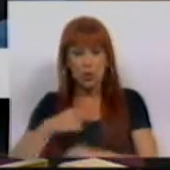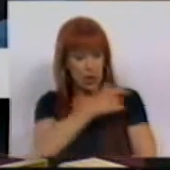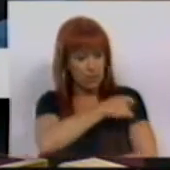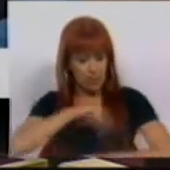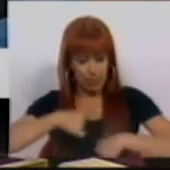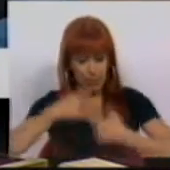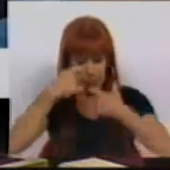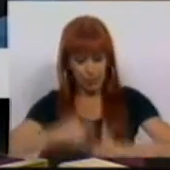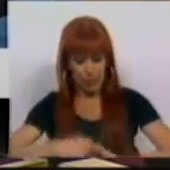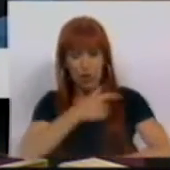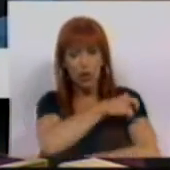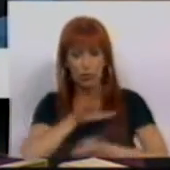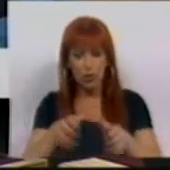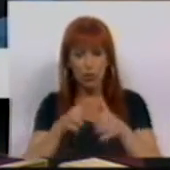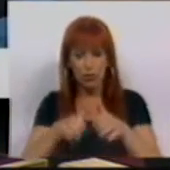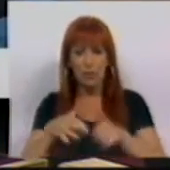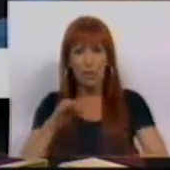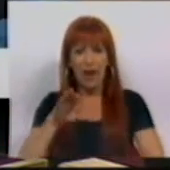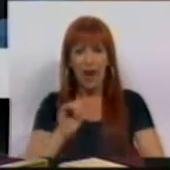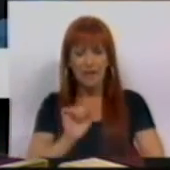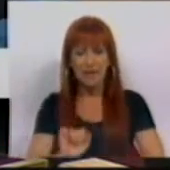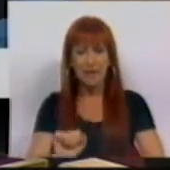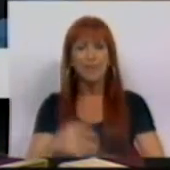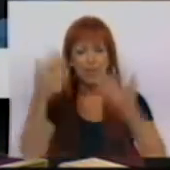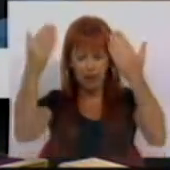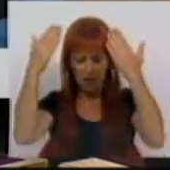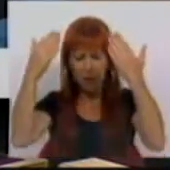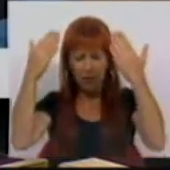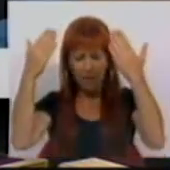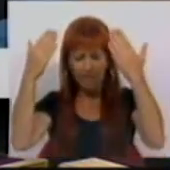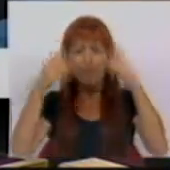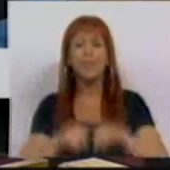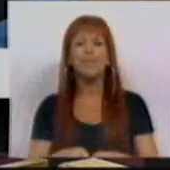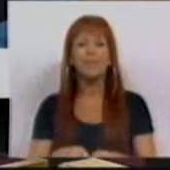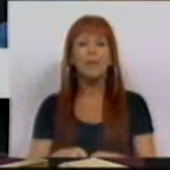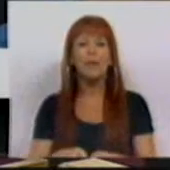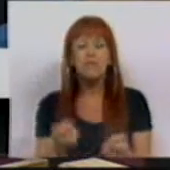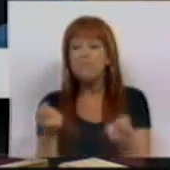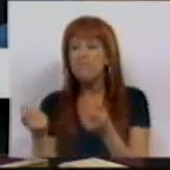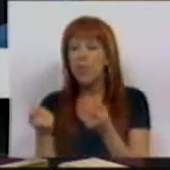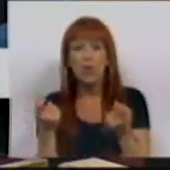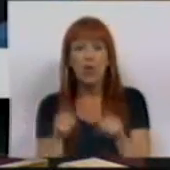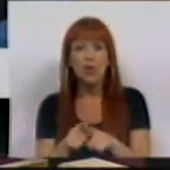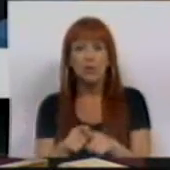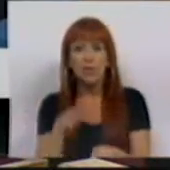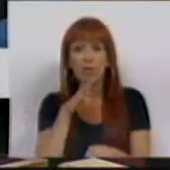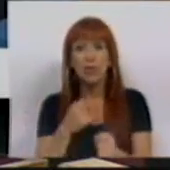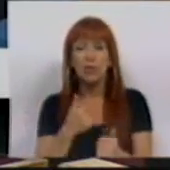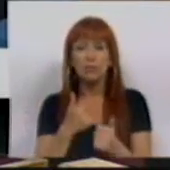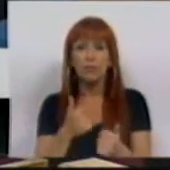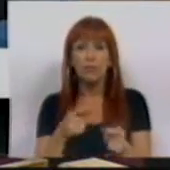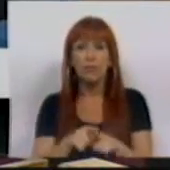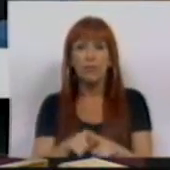nome pessoal e em nome do Grupo Parlamentar do Partido Socialista, saúdo vivamente. São escassos também para registar com